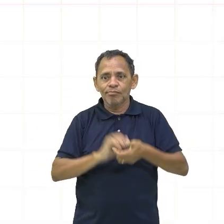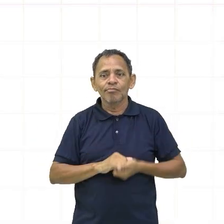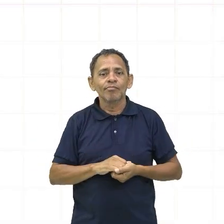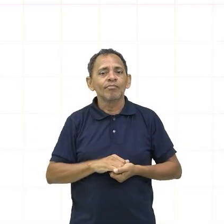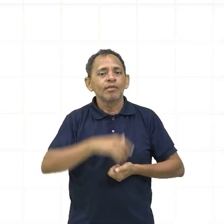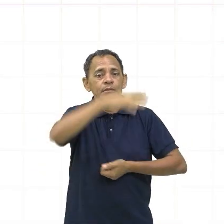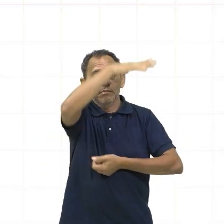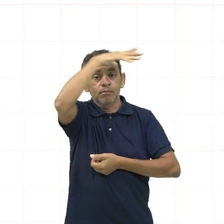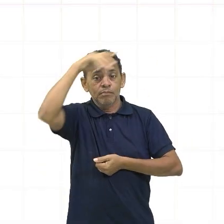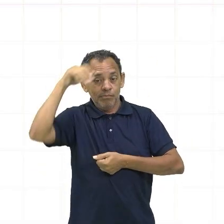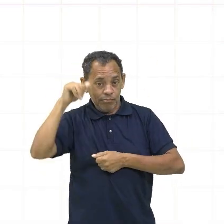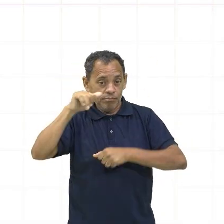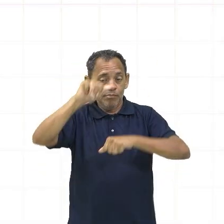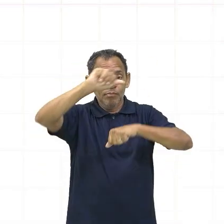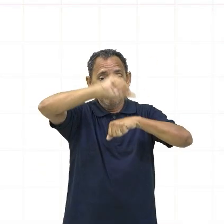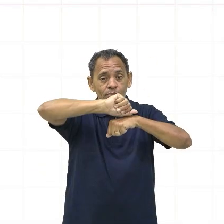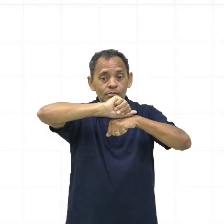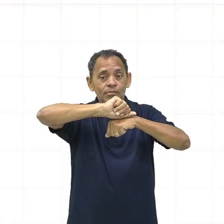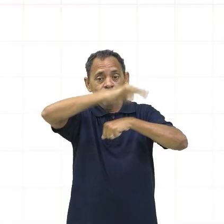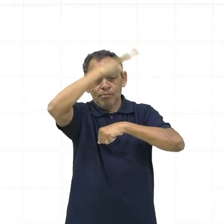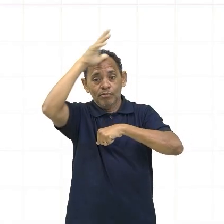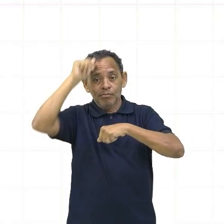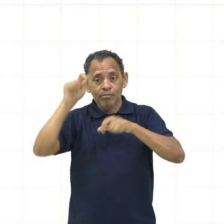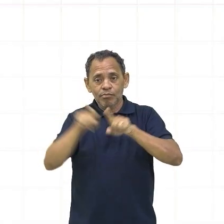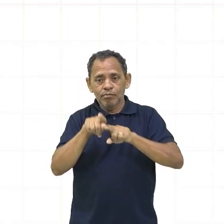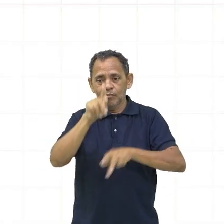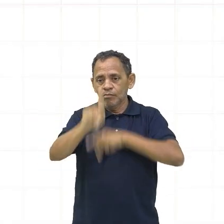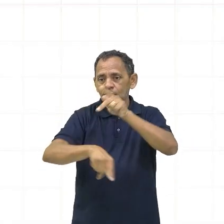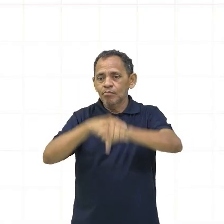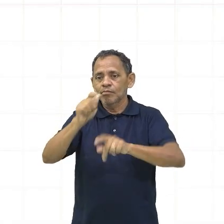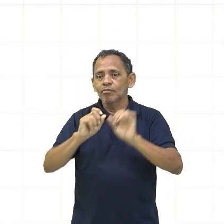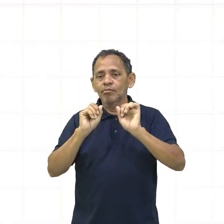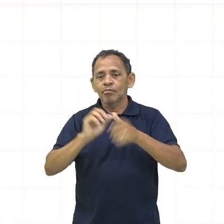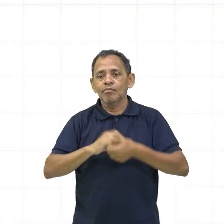do Amazonas, com uma população em torno de